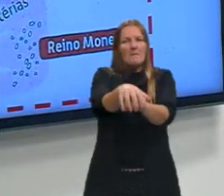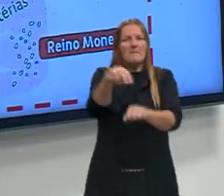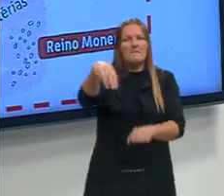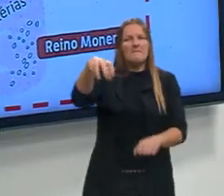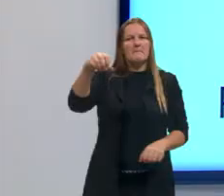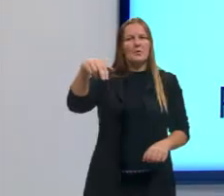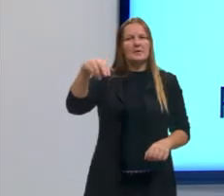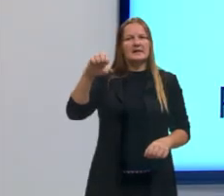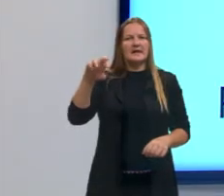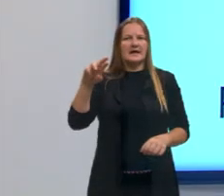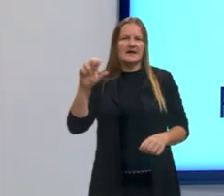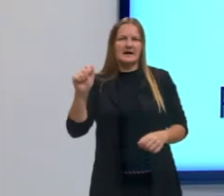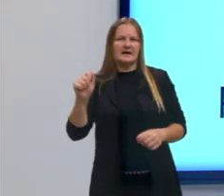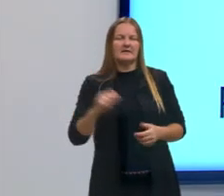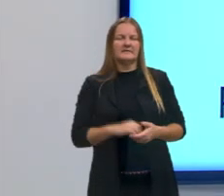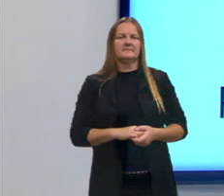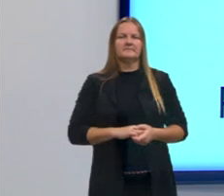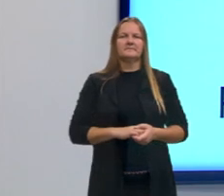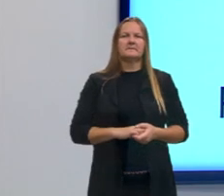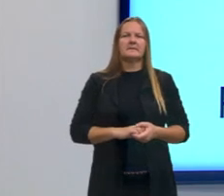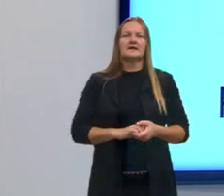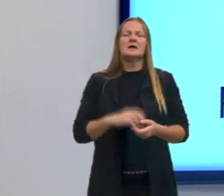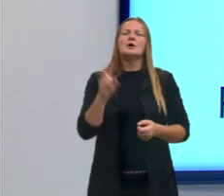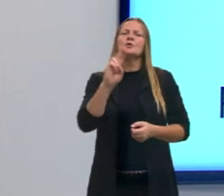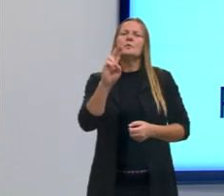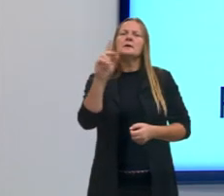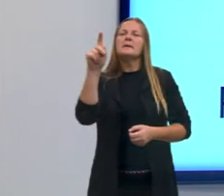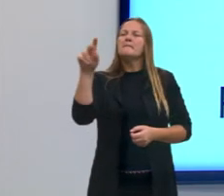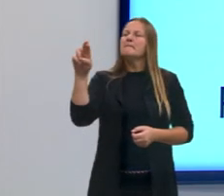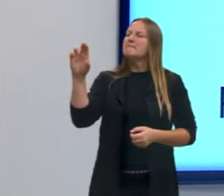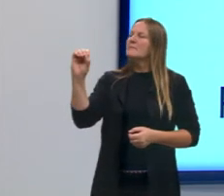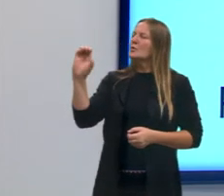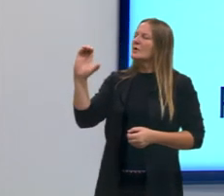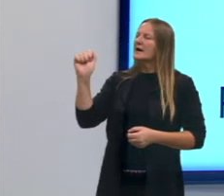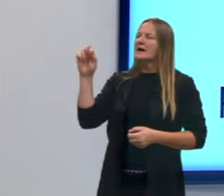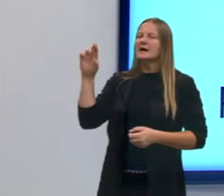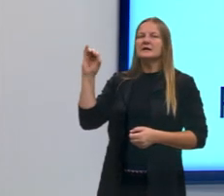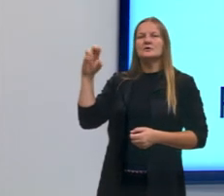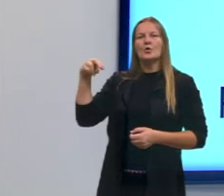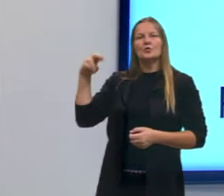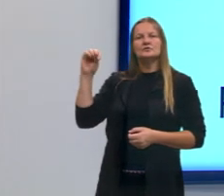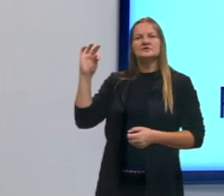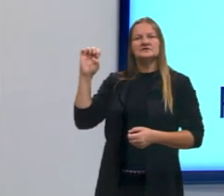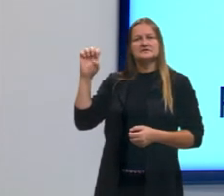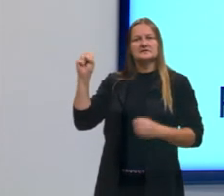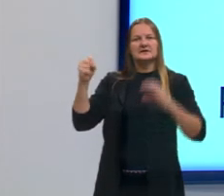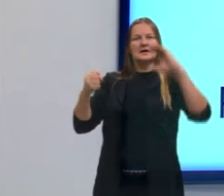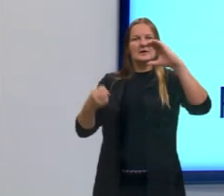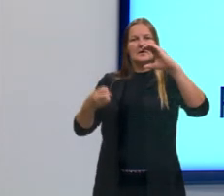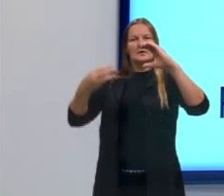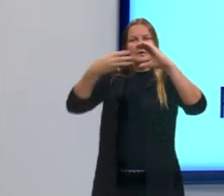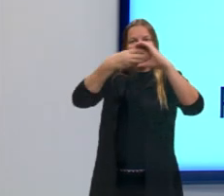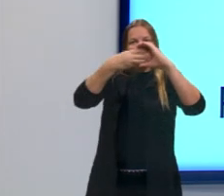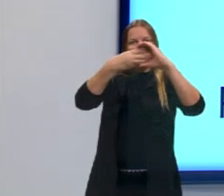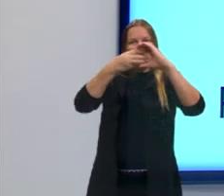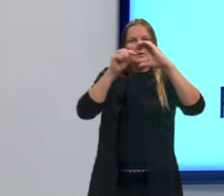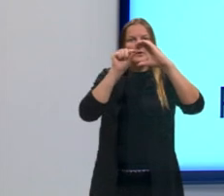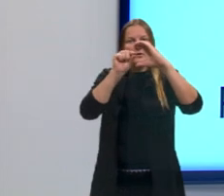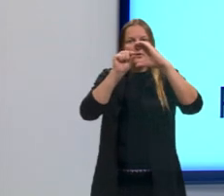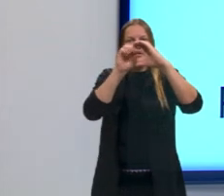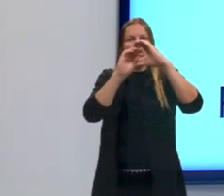Lembrando que as bactérias são procariontes a Então essa é uma peculiaridade